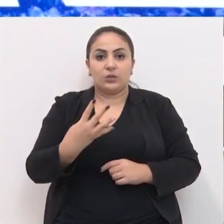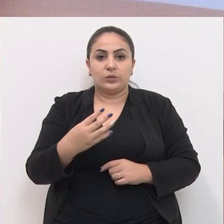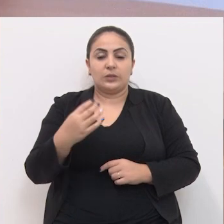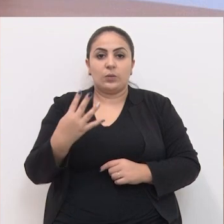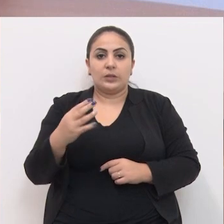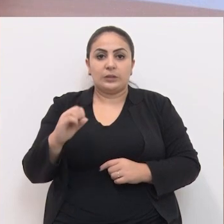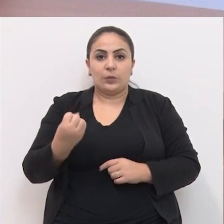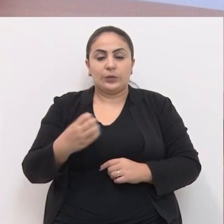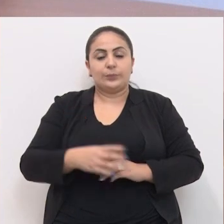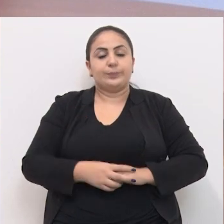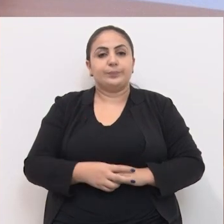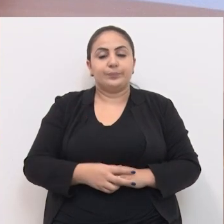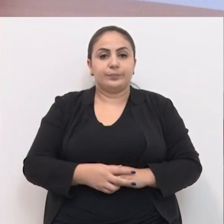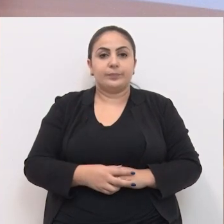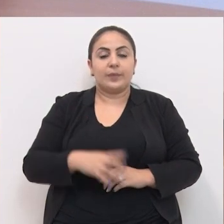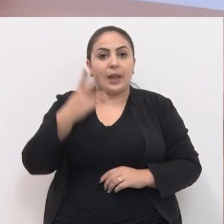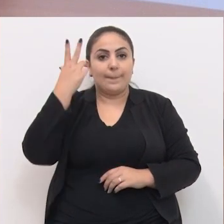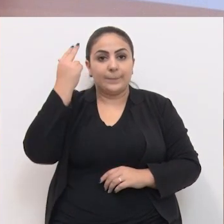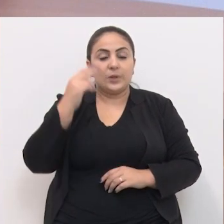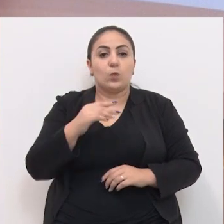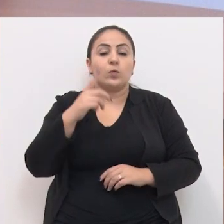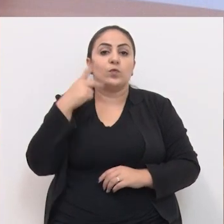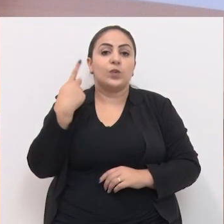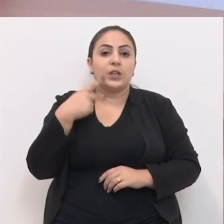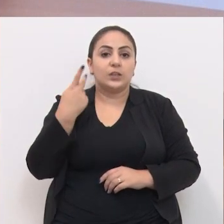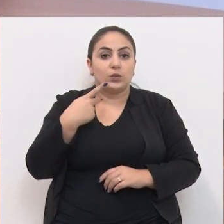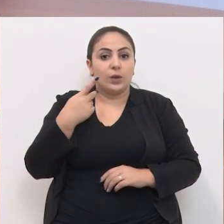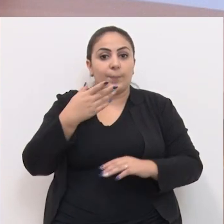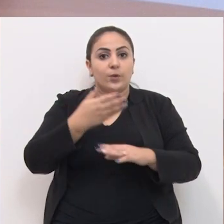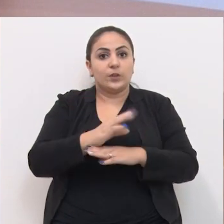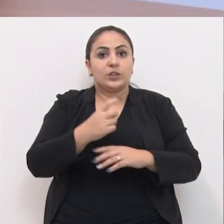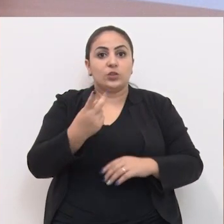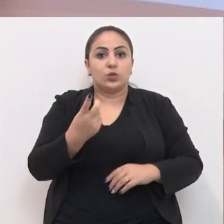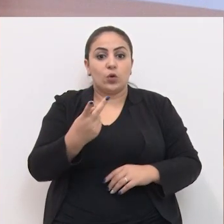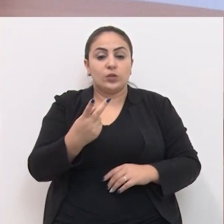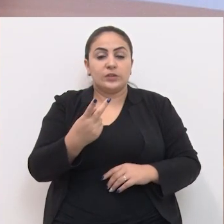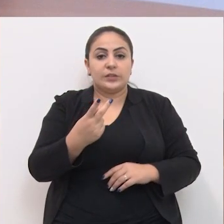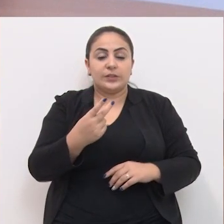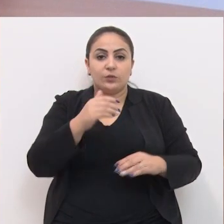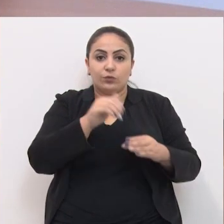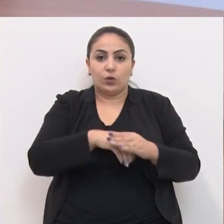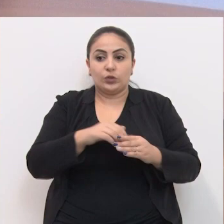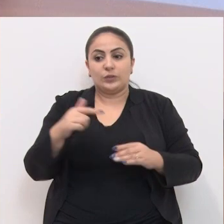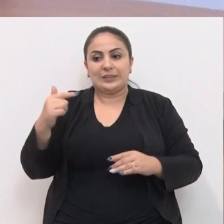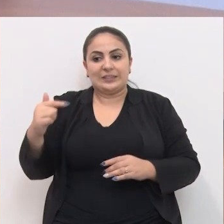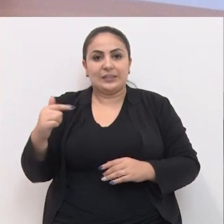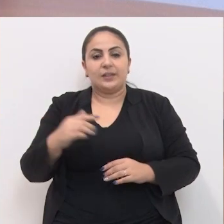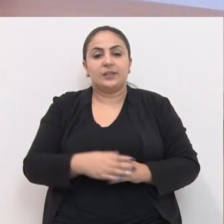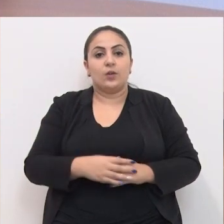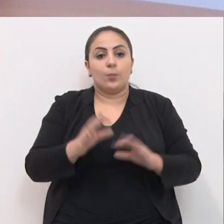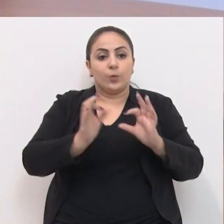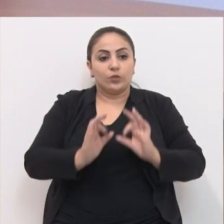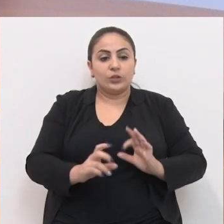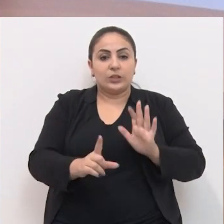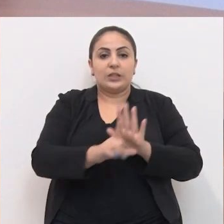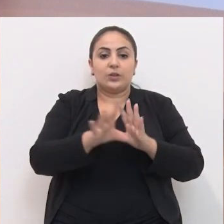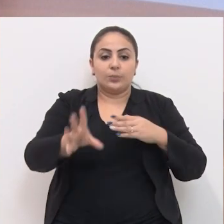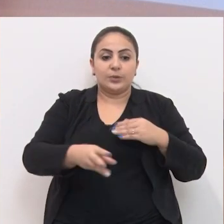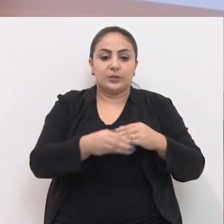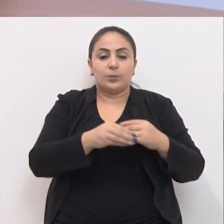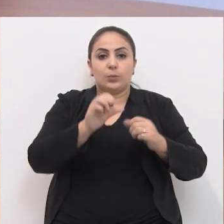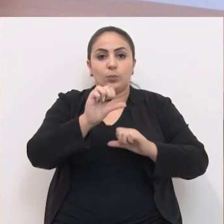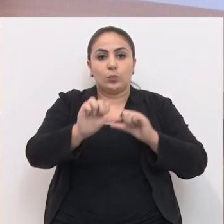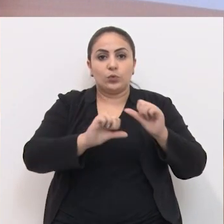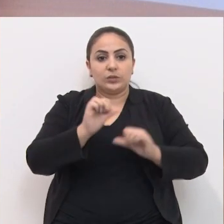3312-1448. Em abril, os vereadores aprovaram por 12 votos a 7 o projeto de lei complementar